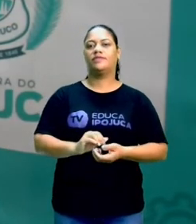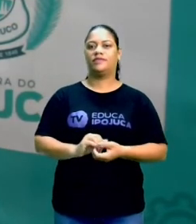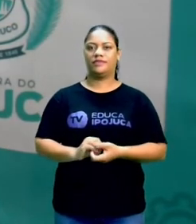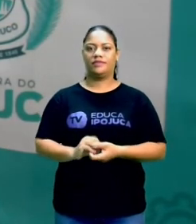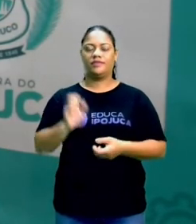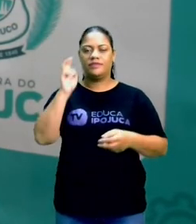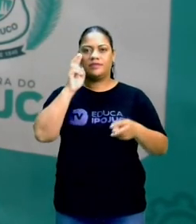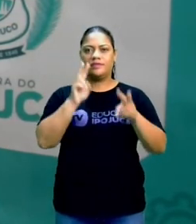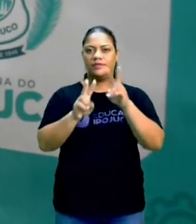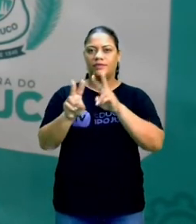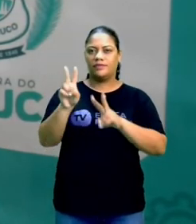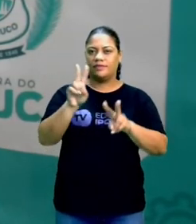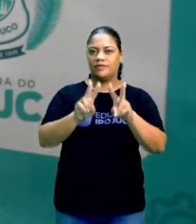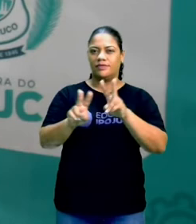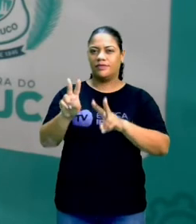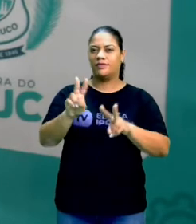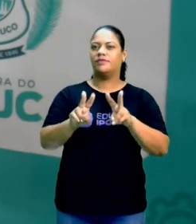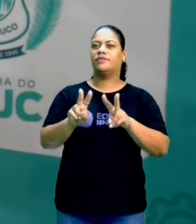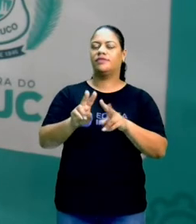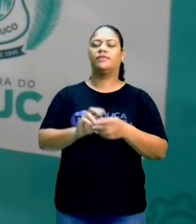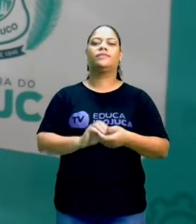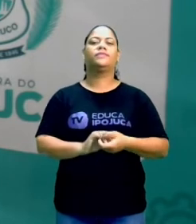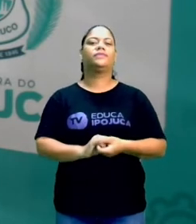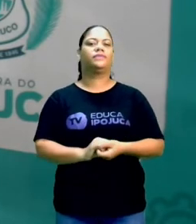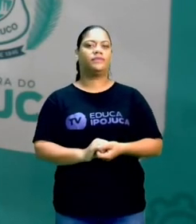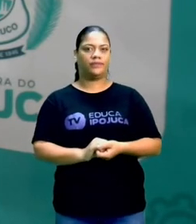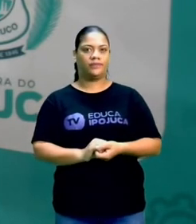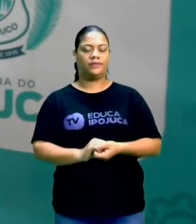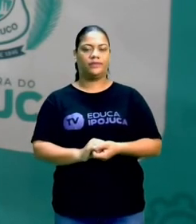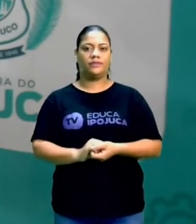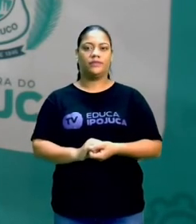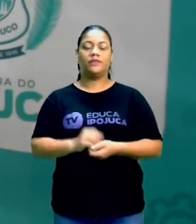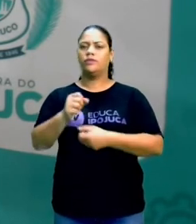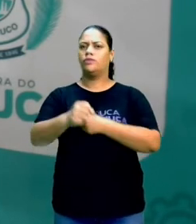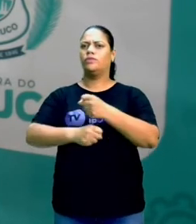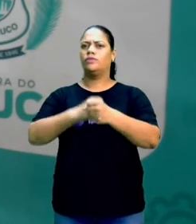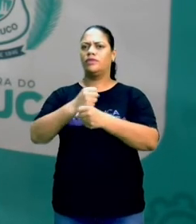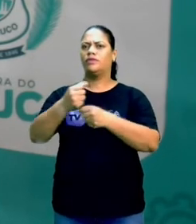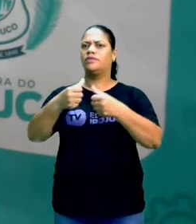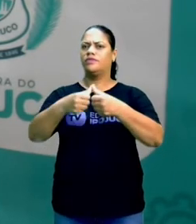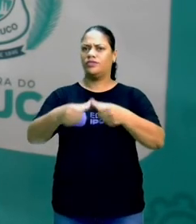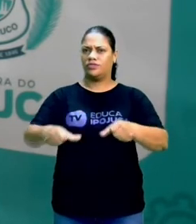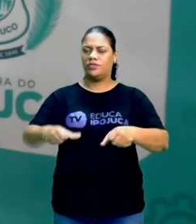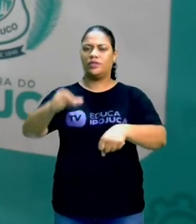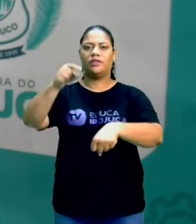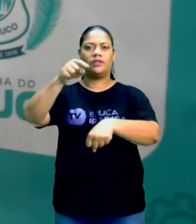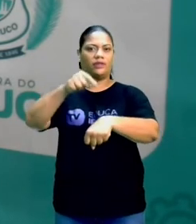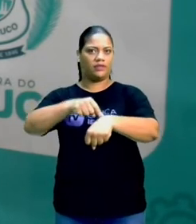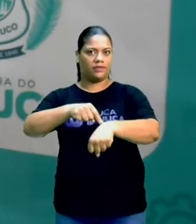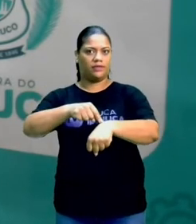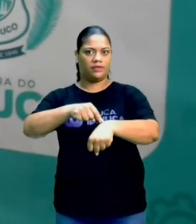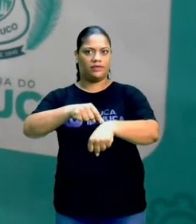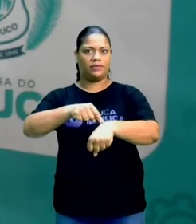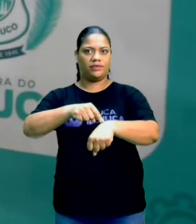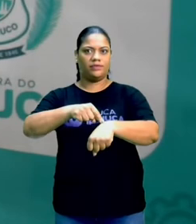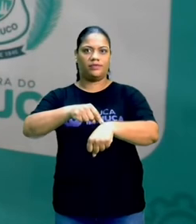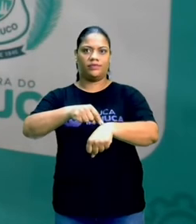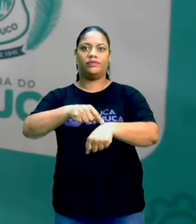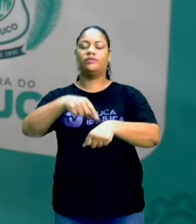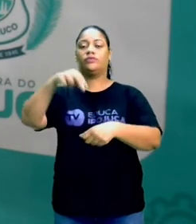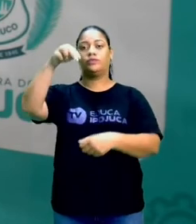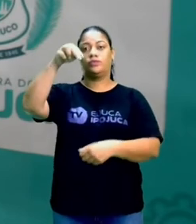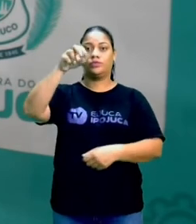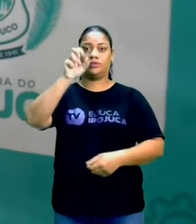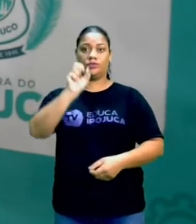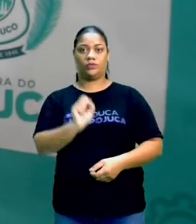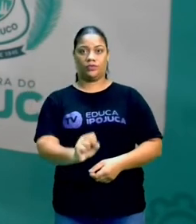se visualizar a questão da condição do período do ano que você estava, da hora e do direcionamento do